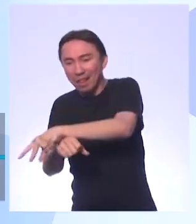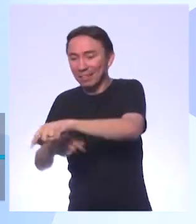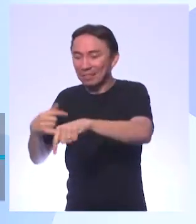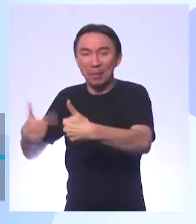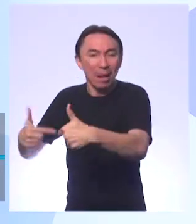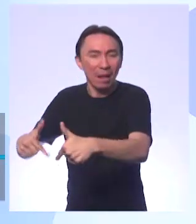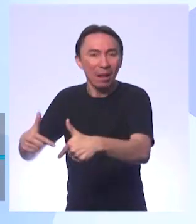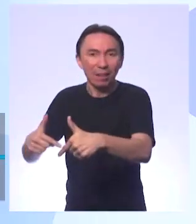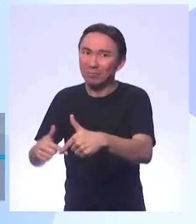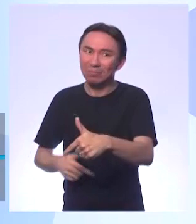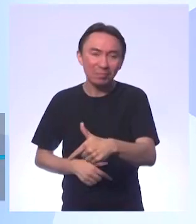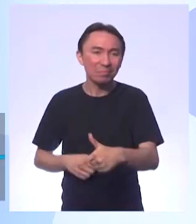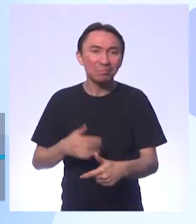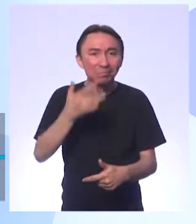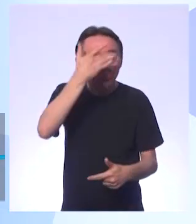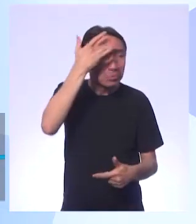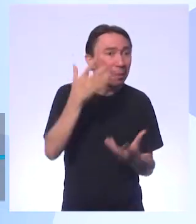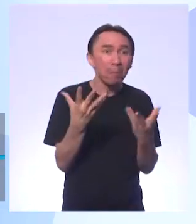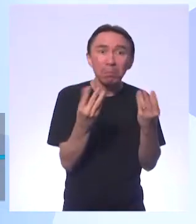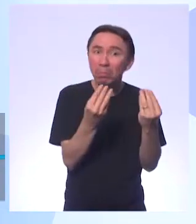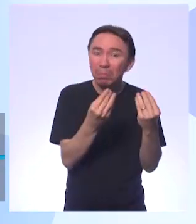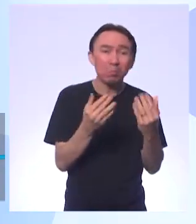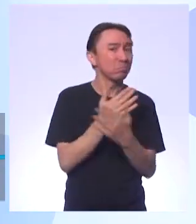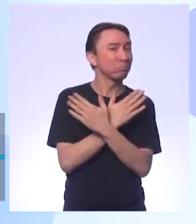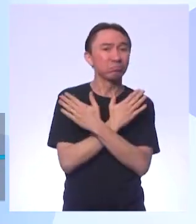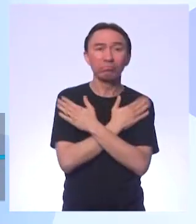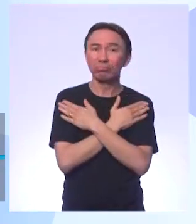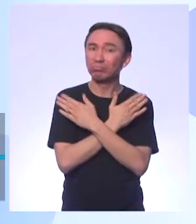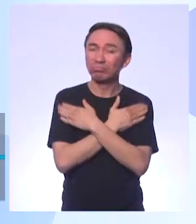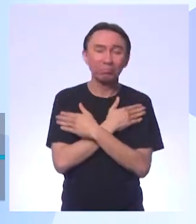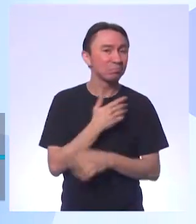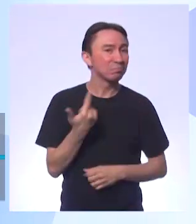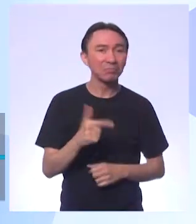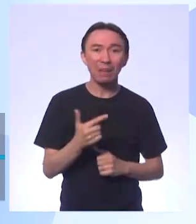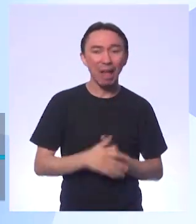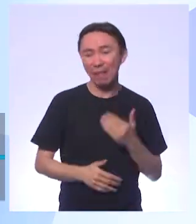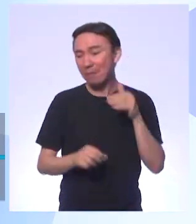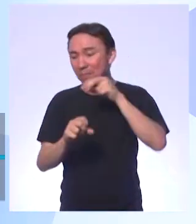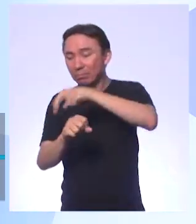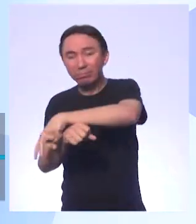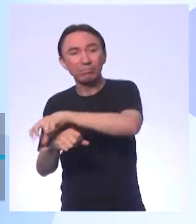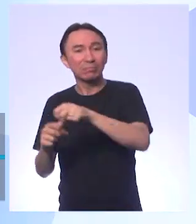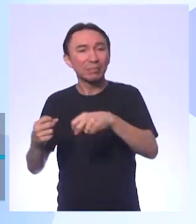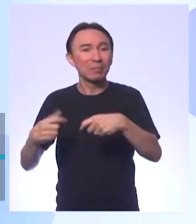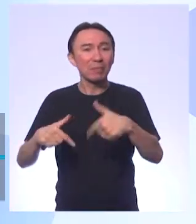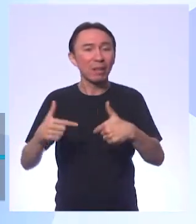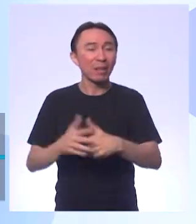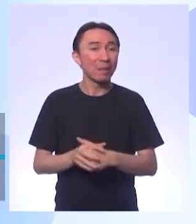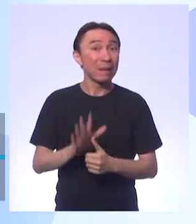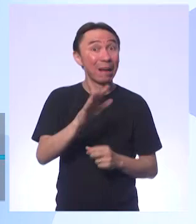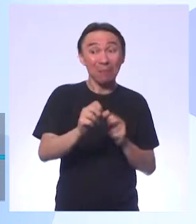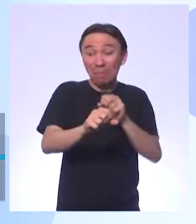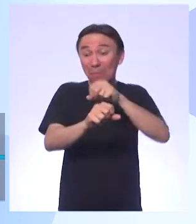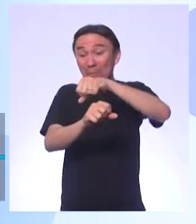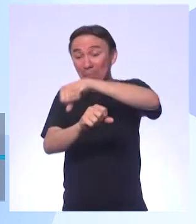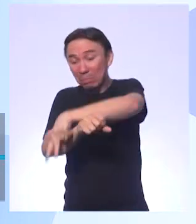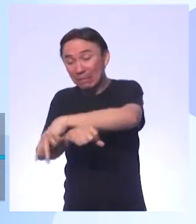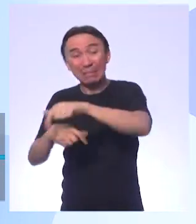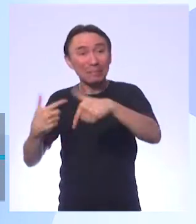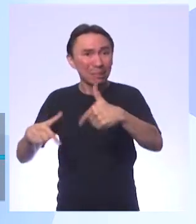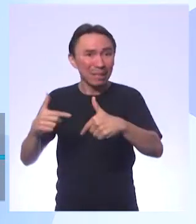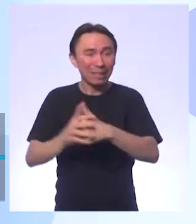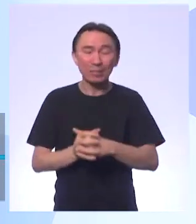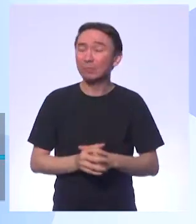Então, eram condições de miséria. As pessoas que estavam trabalhando na fábrica, elas trabalhavam em condições muito